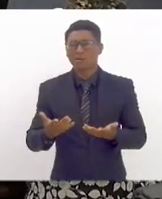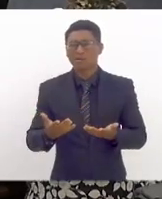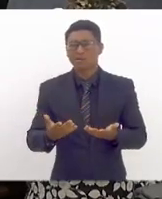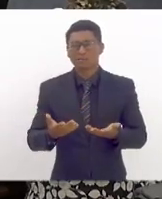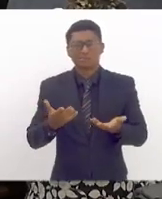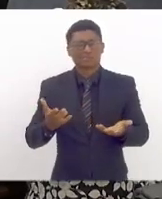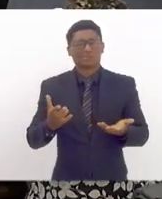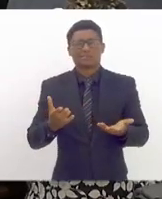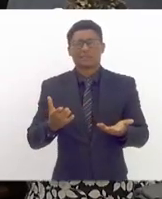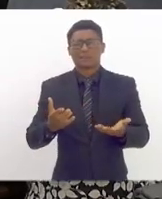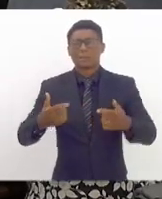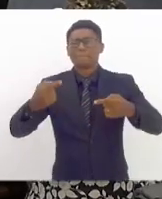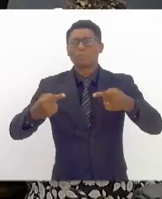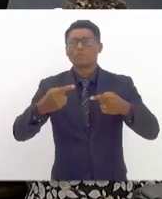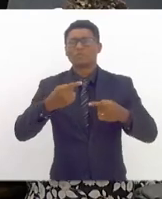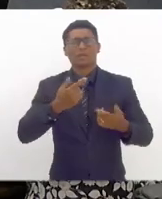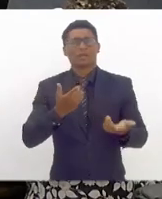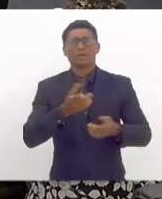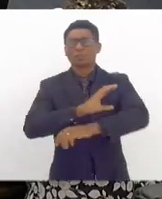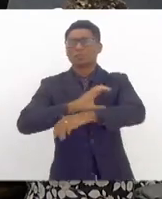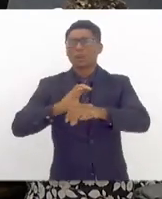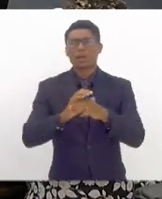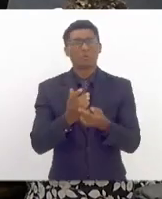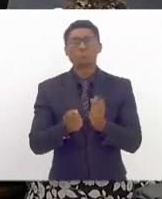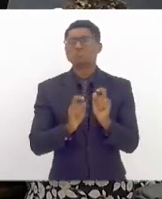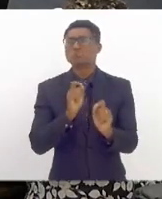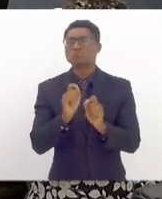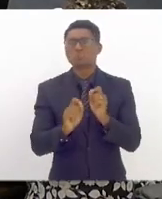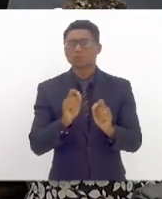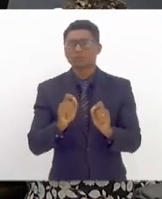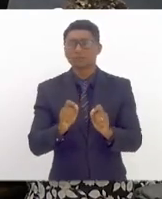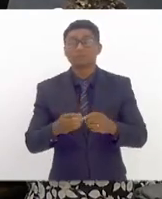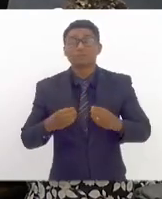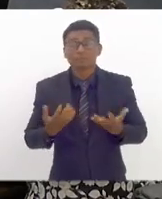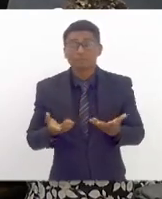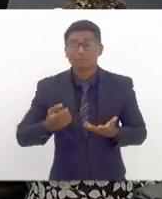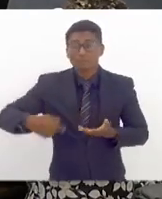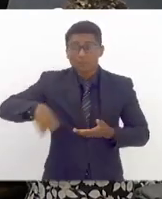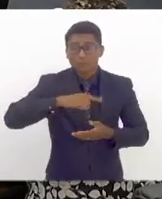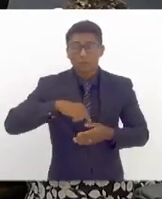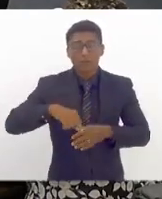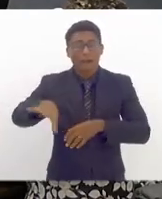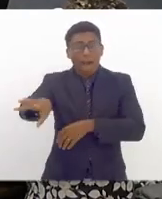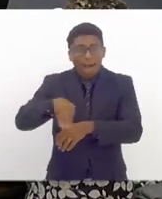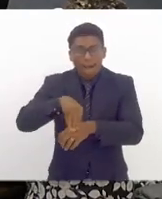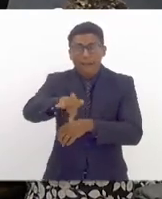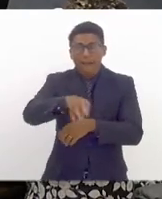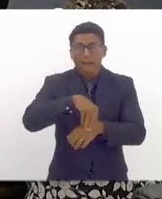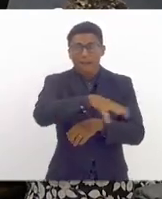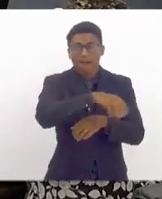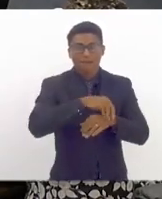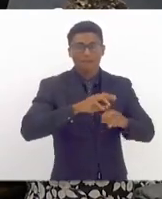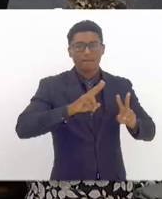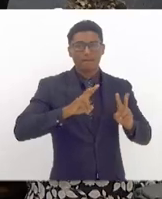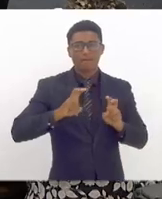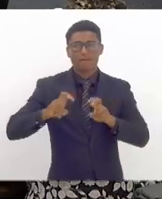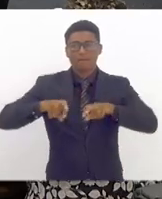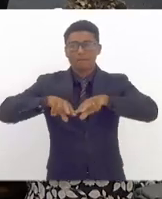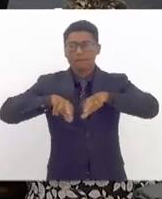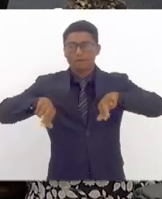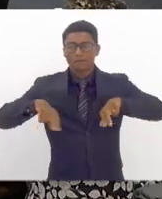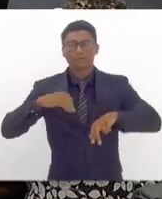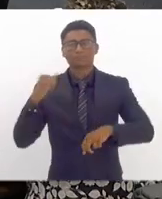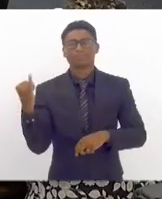política da cultura o que que é esse negócio né pra gente poder se apropriar mais desses assuntos que são tão caros